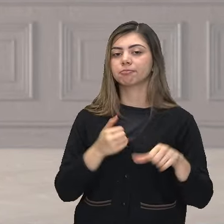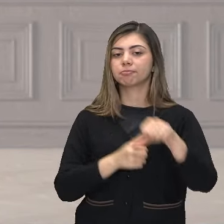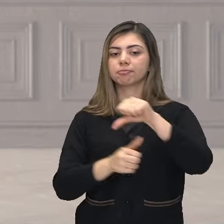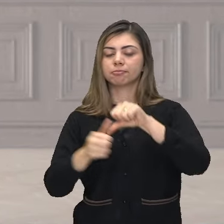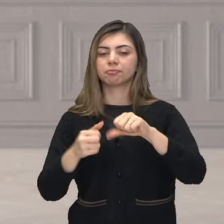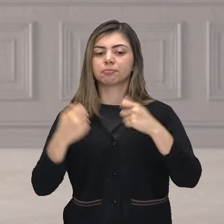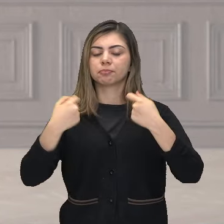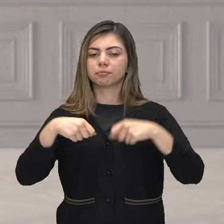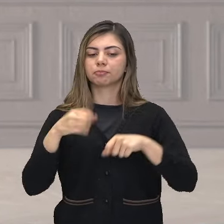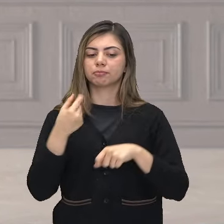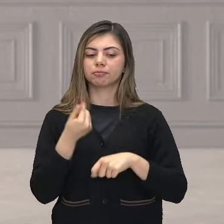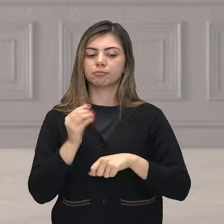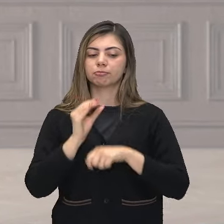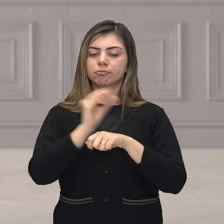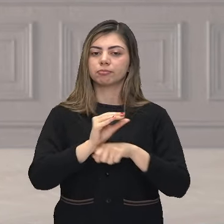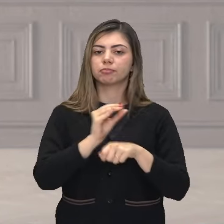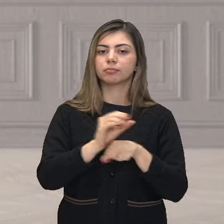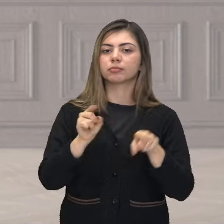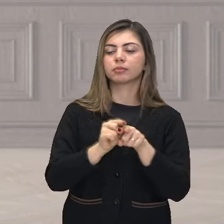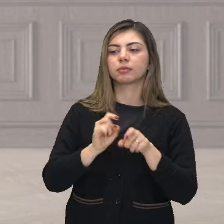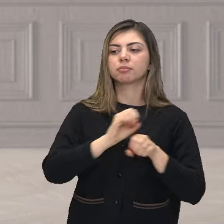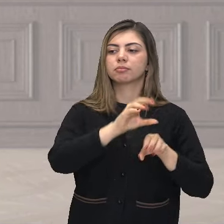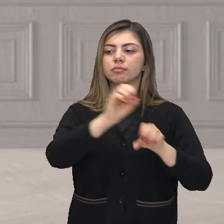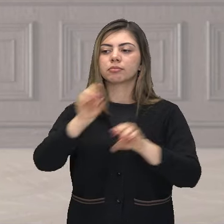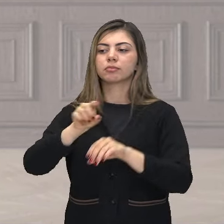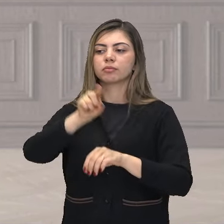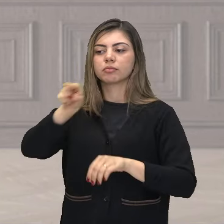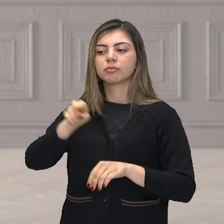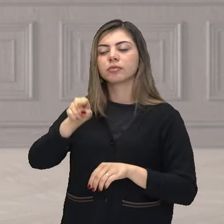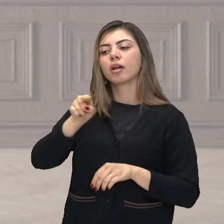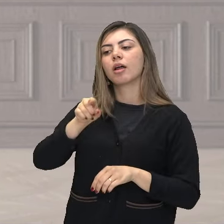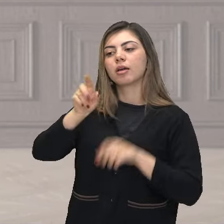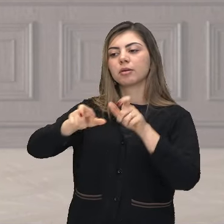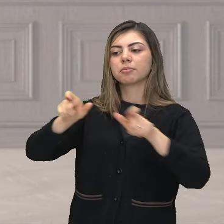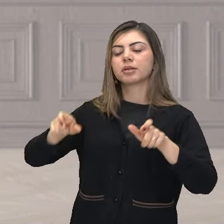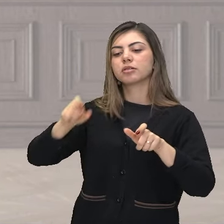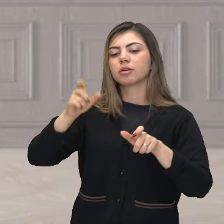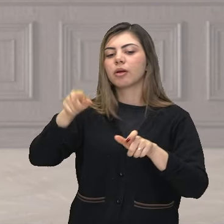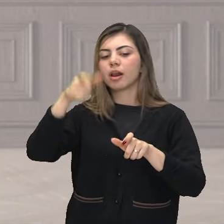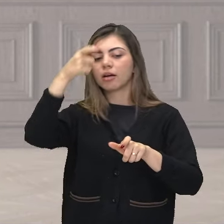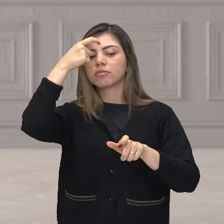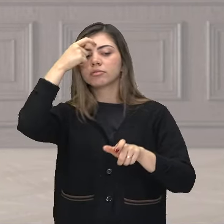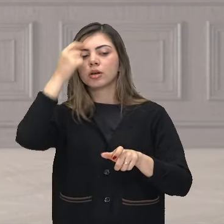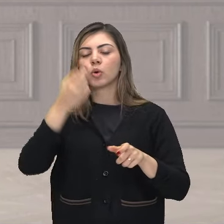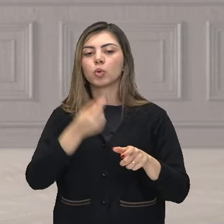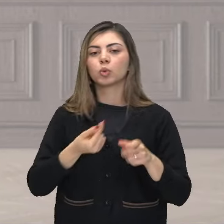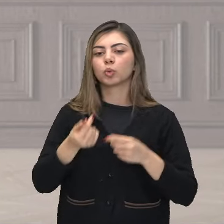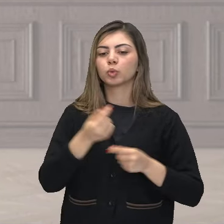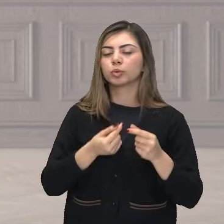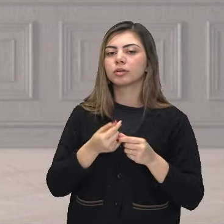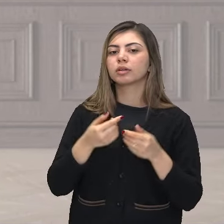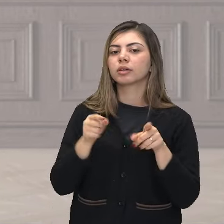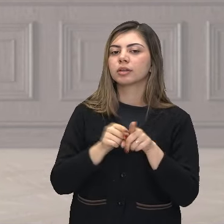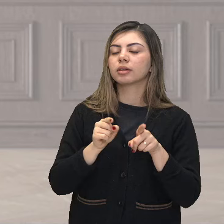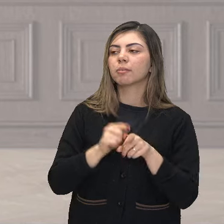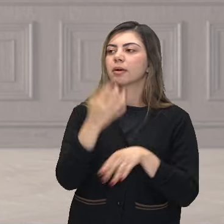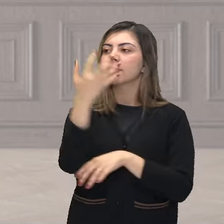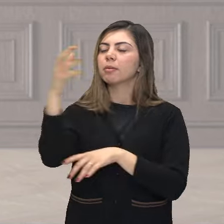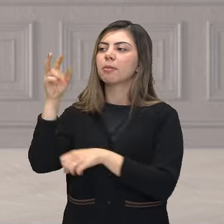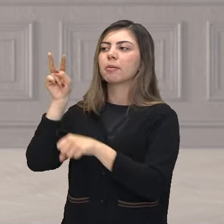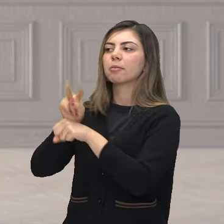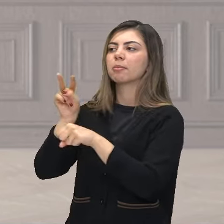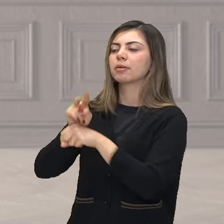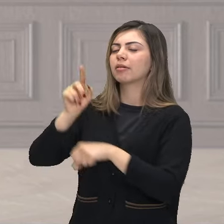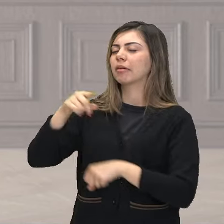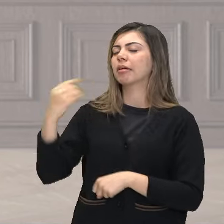promover consumo consciente e preservar áreas Verdes são medidas essenciais